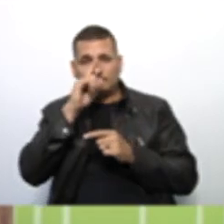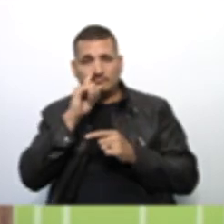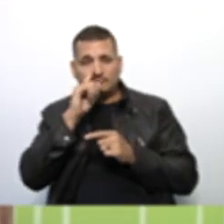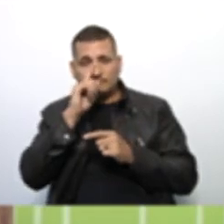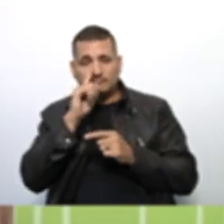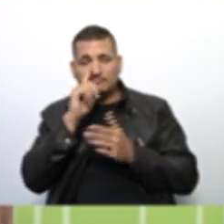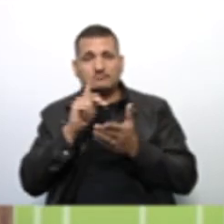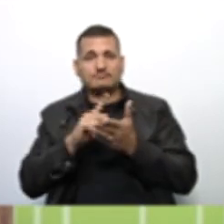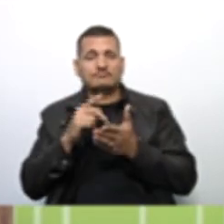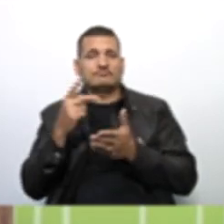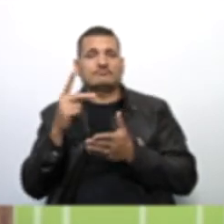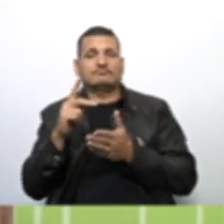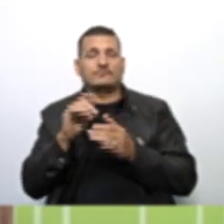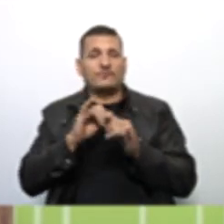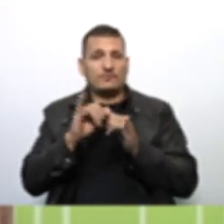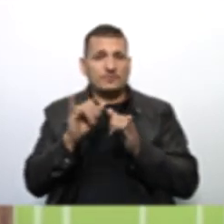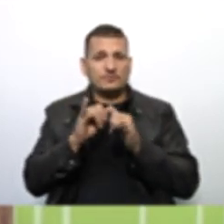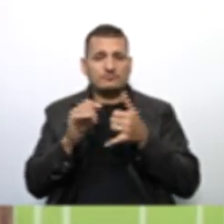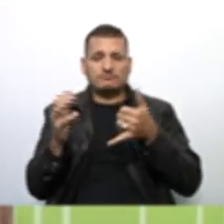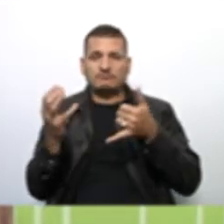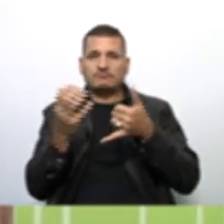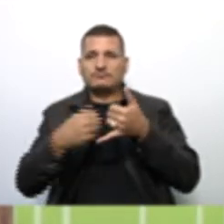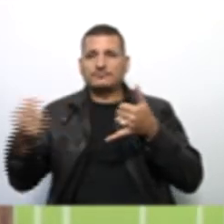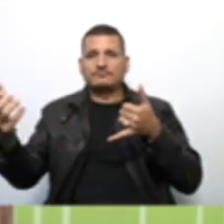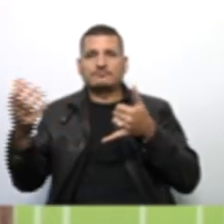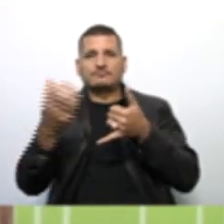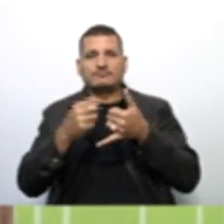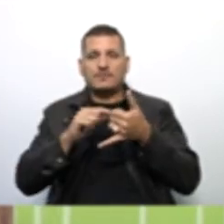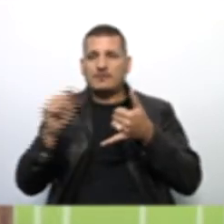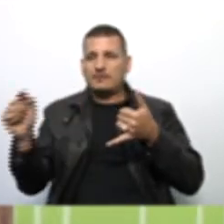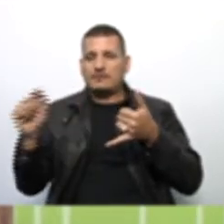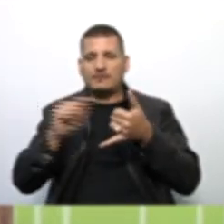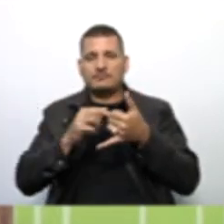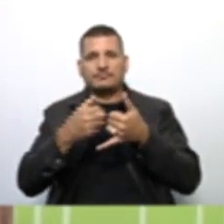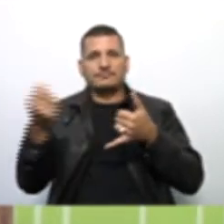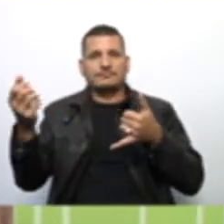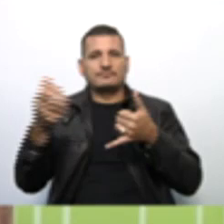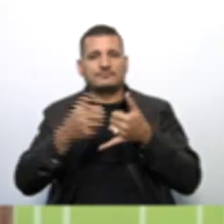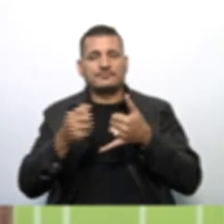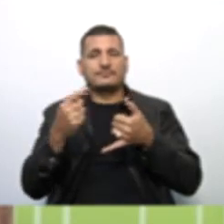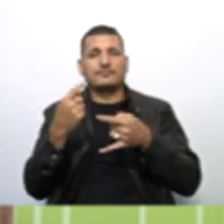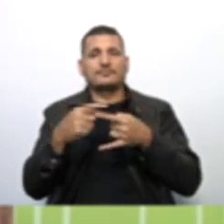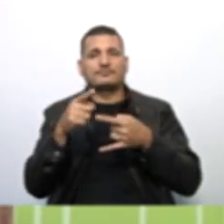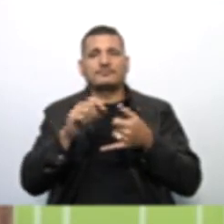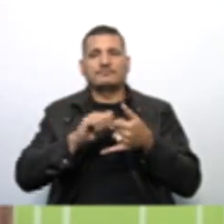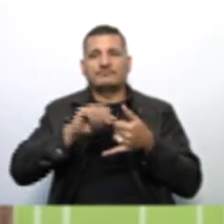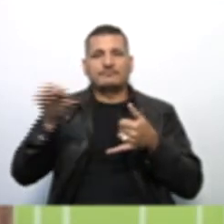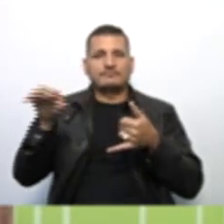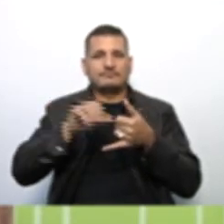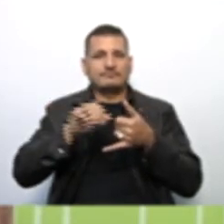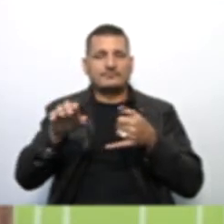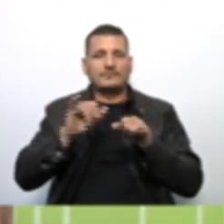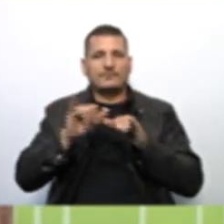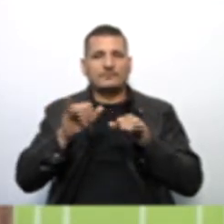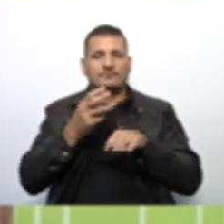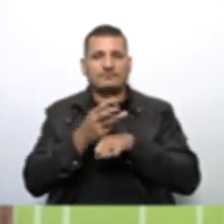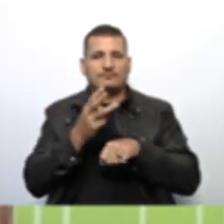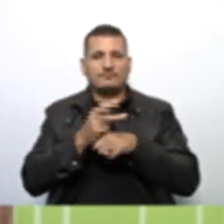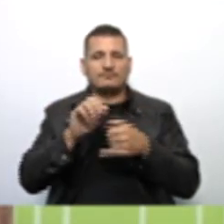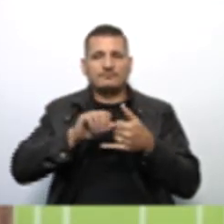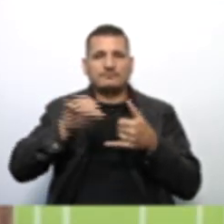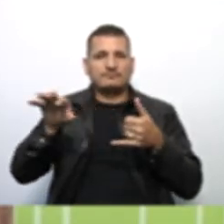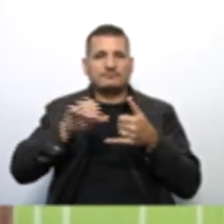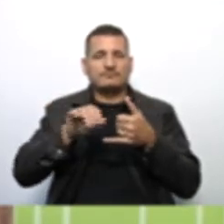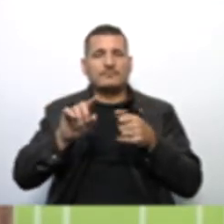risco de ter as suas informações coletadas nesse caminho. Por quê? Porque você está mandando informação via WhatsApp, só que você está